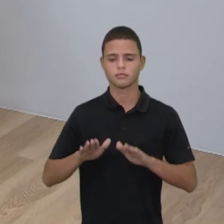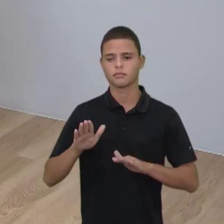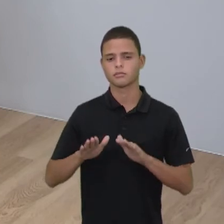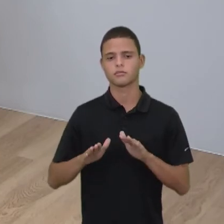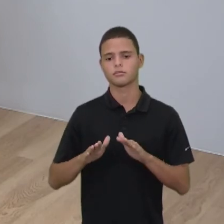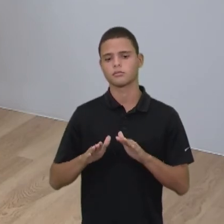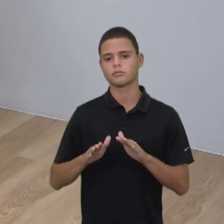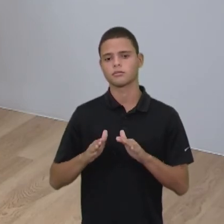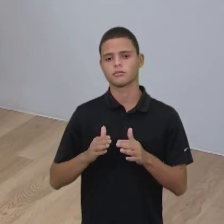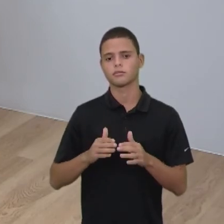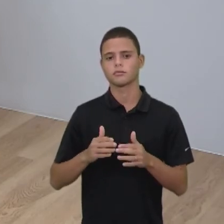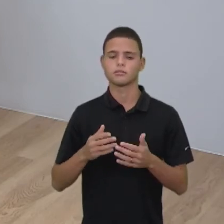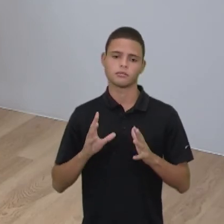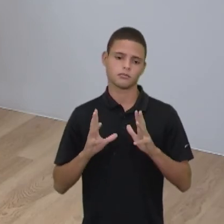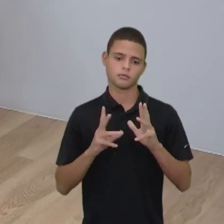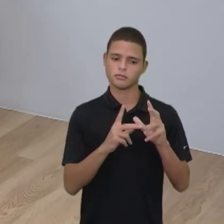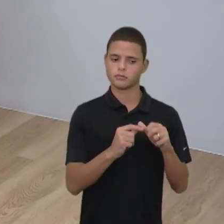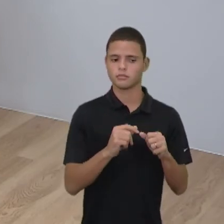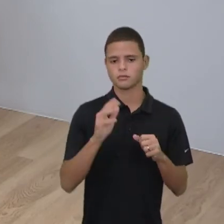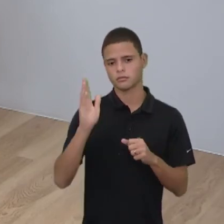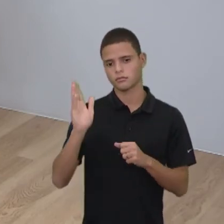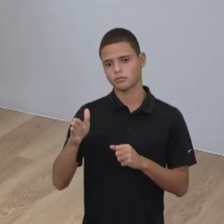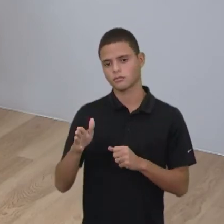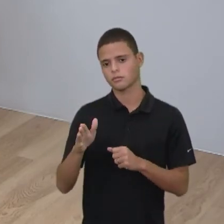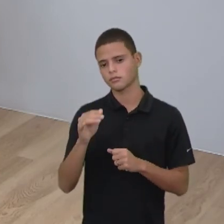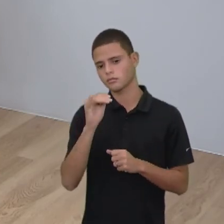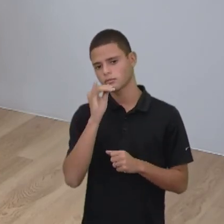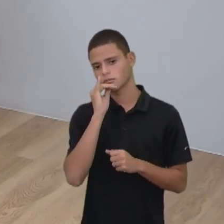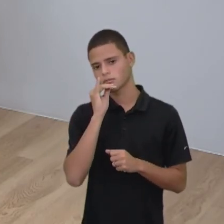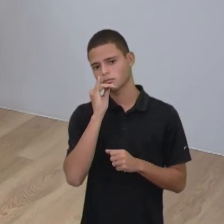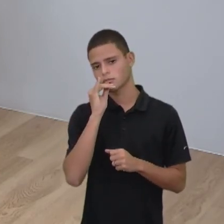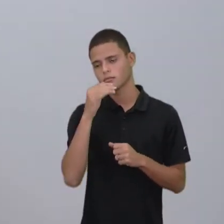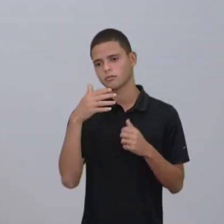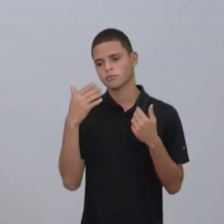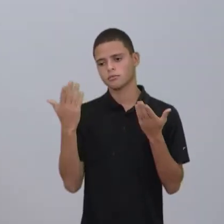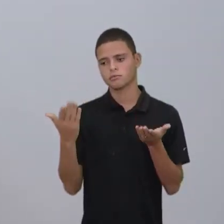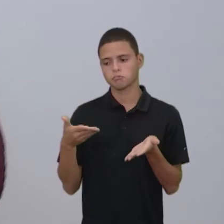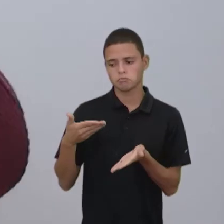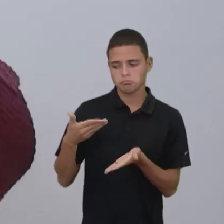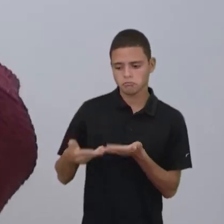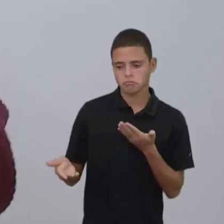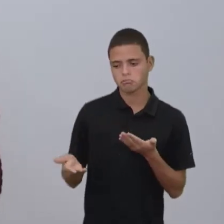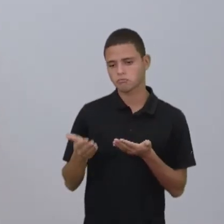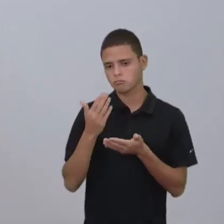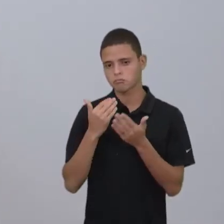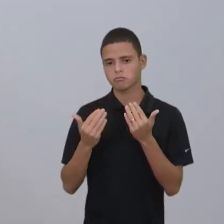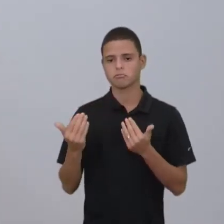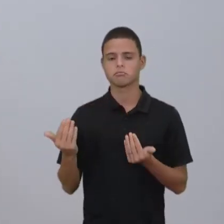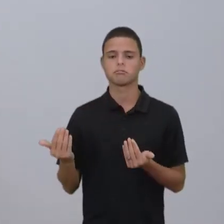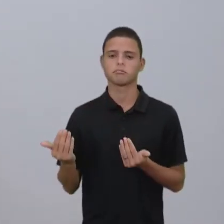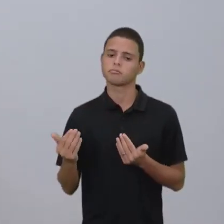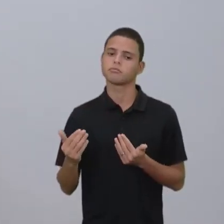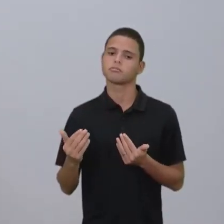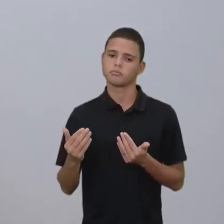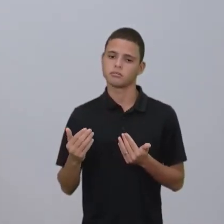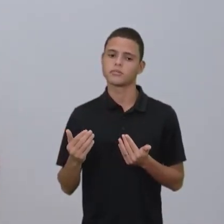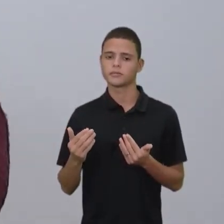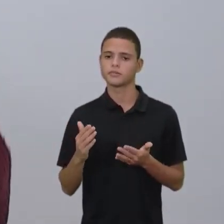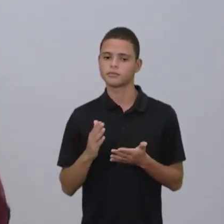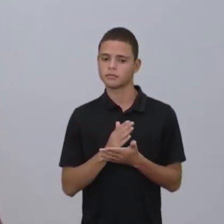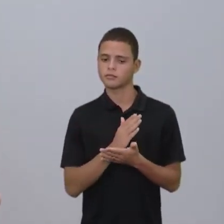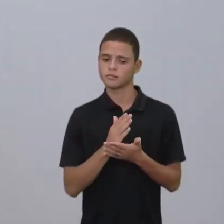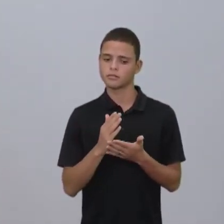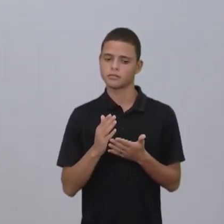mundo já passou por uma situação que, putz, tive que pular uma refeição aqui, não deu tempo. Então, essas coisas, assim, muito pontuais, elas